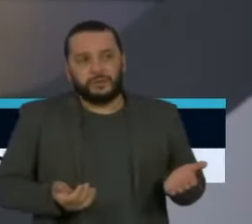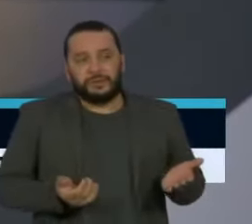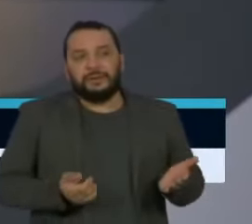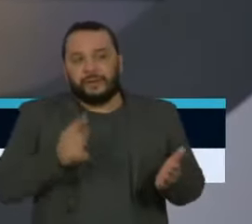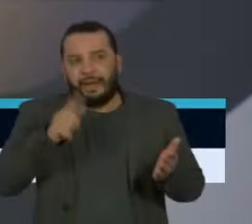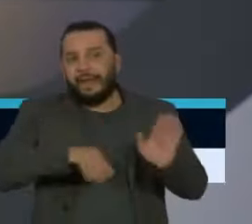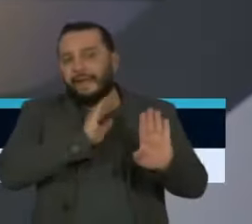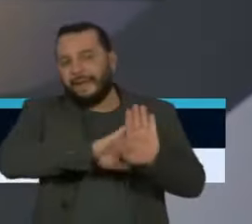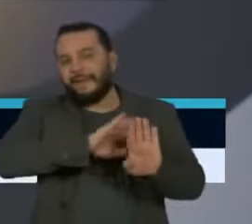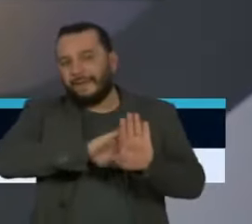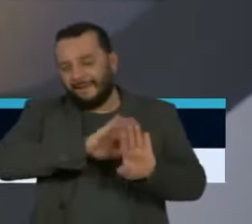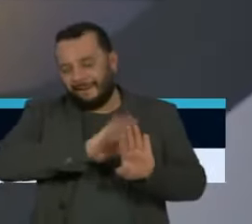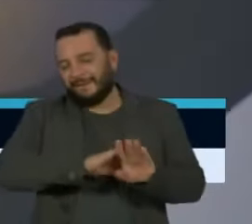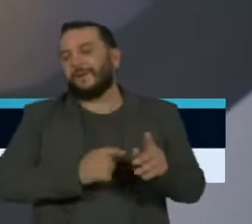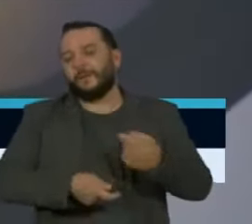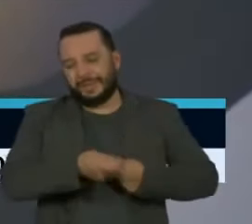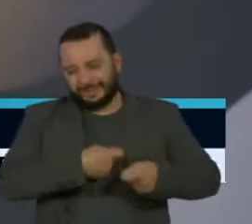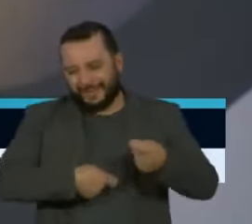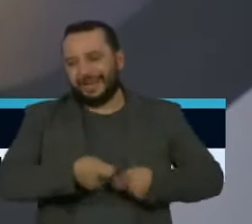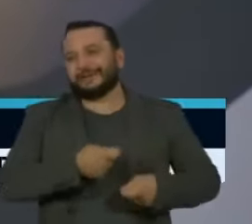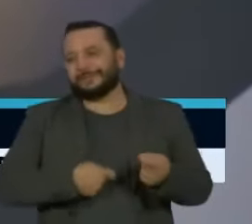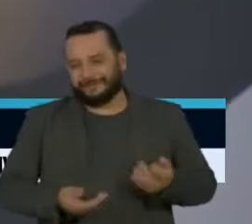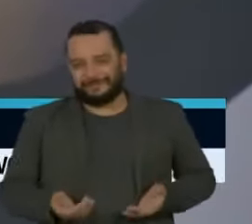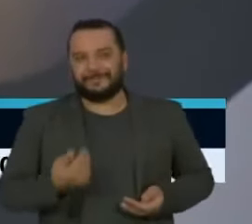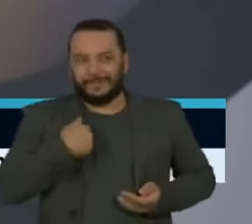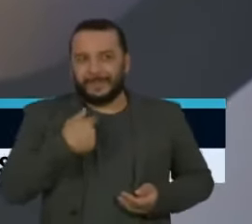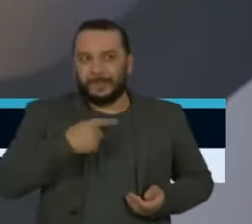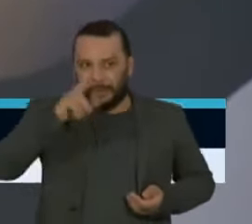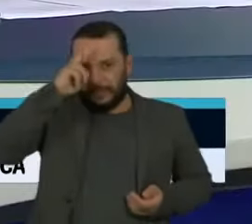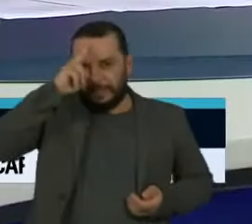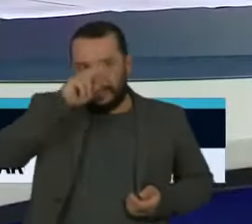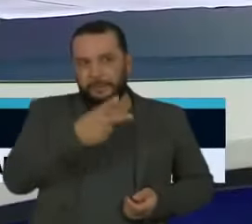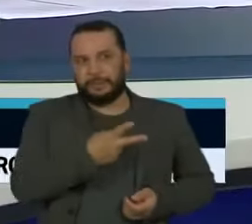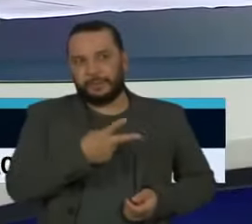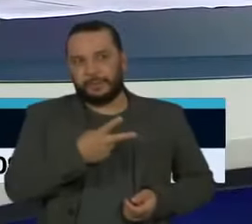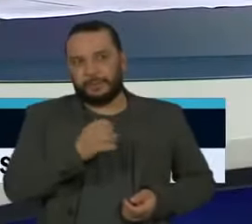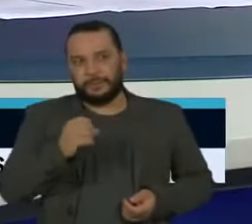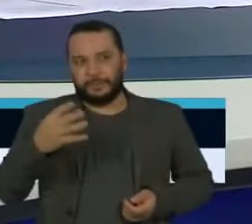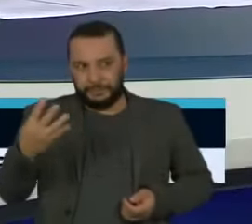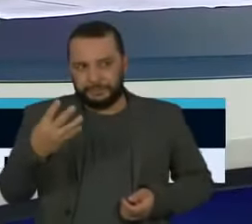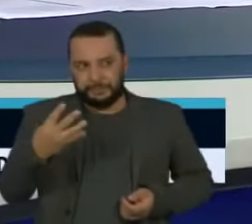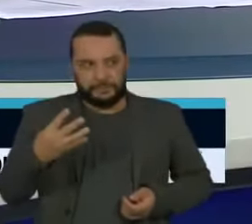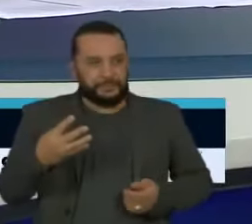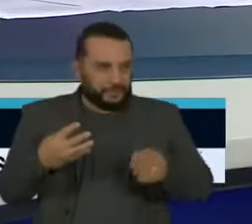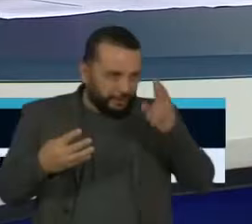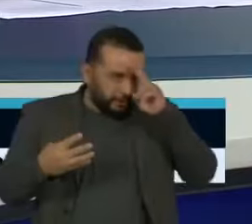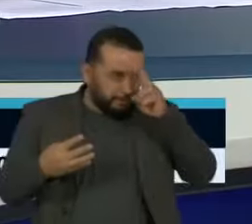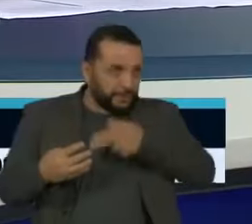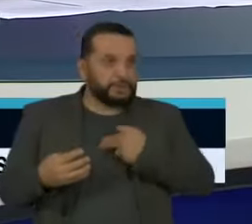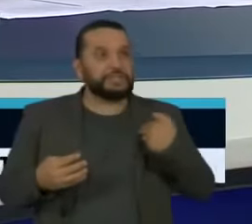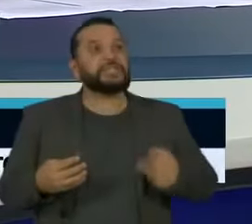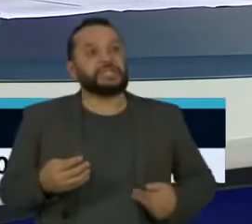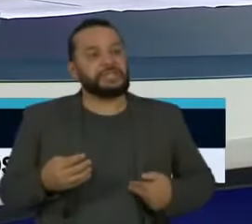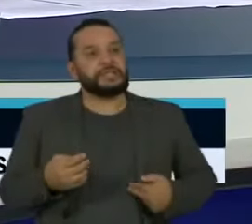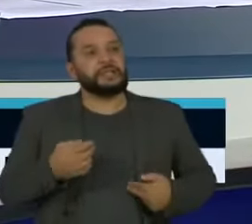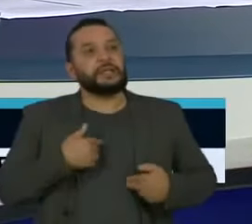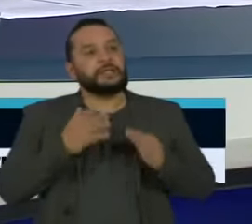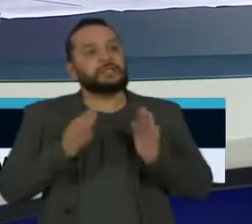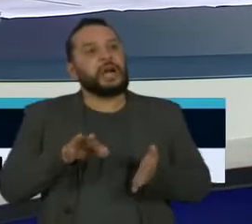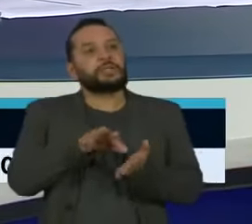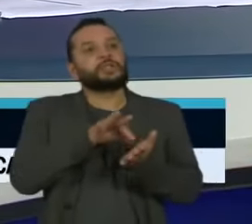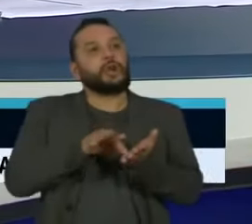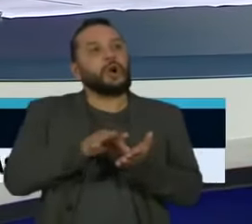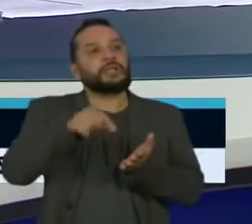usado com fins comerciais. Por exemplo, eu me lembro que em 2004 houve também um episódio que a China começou a devolver carregamentos de